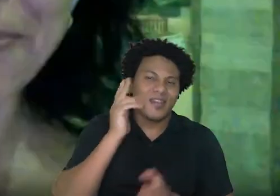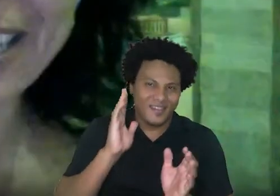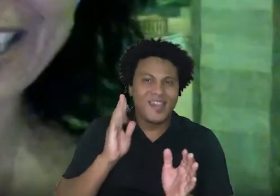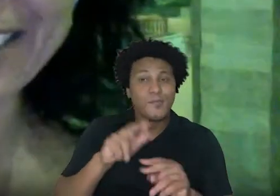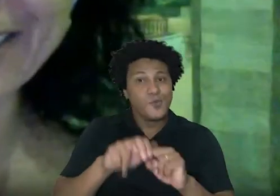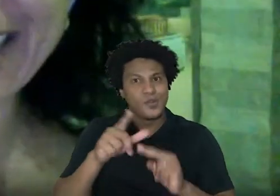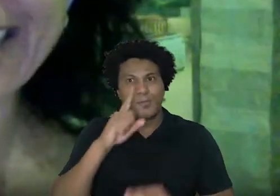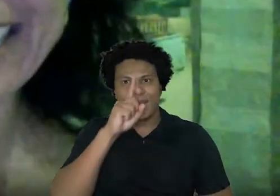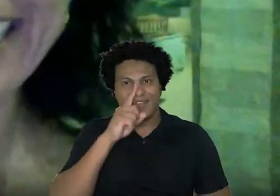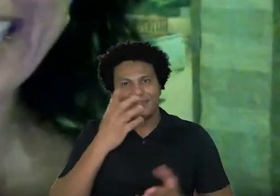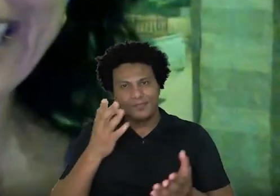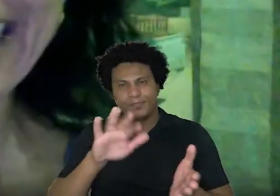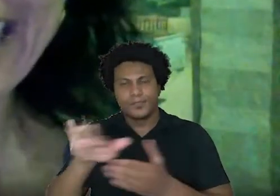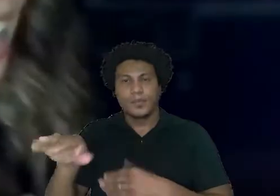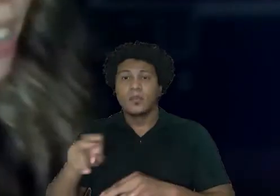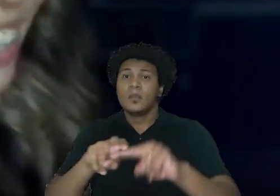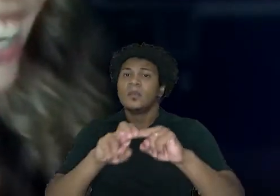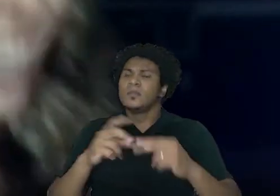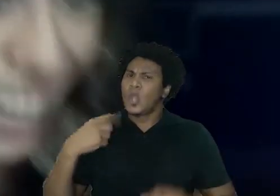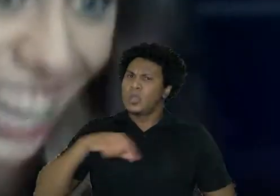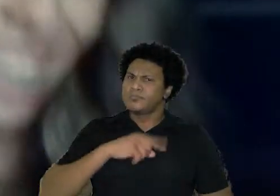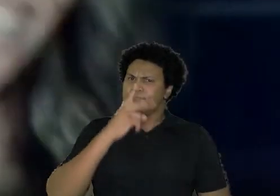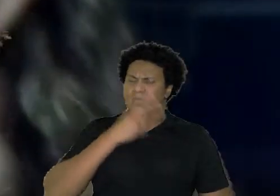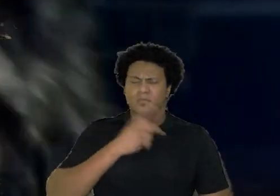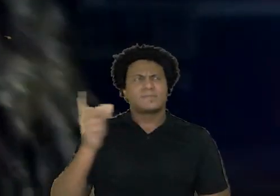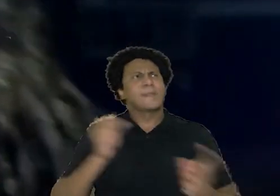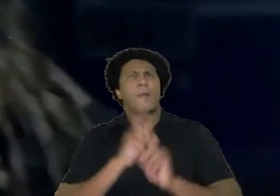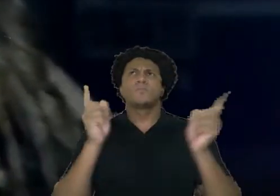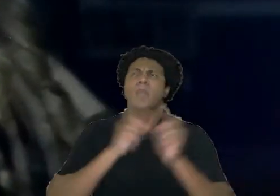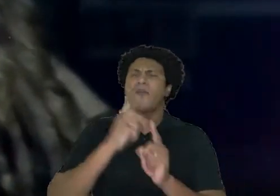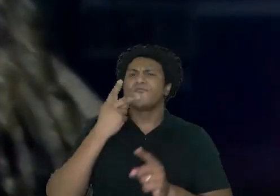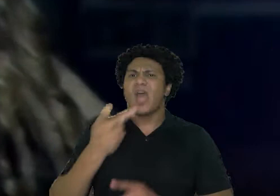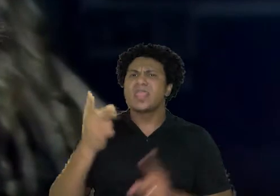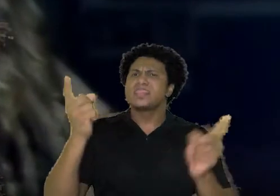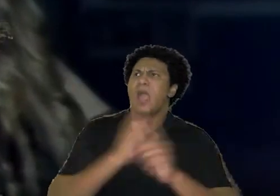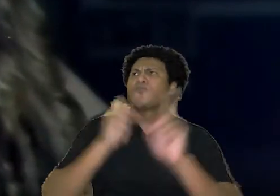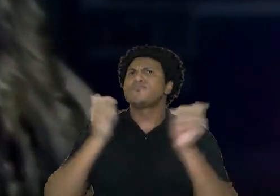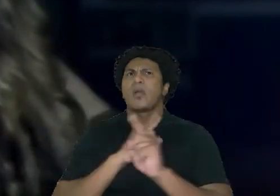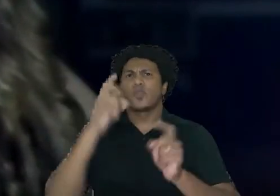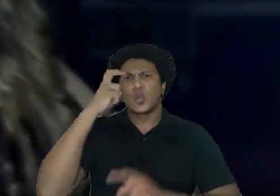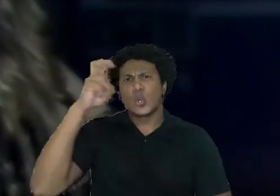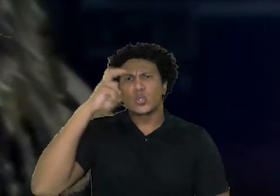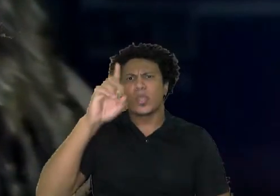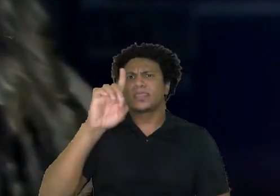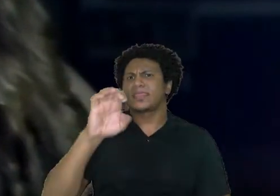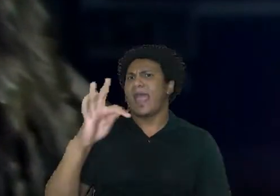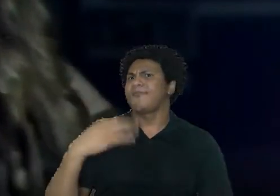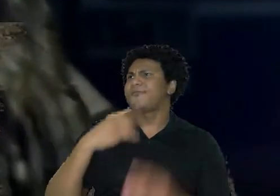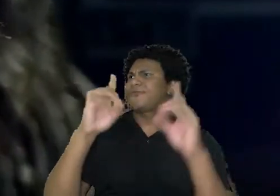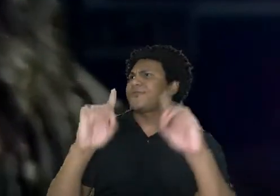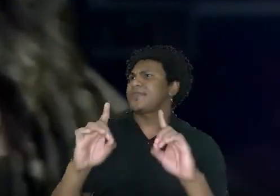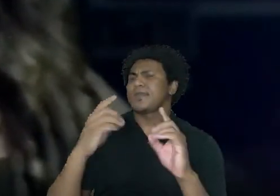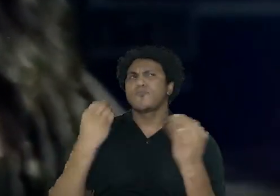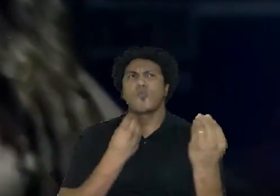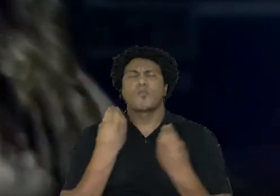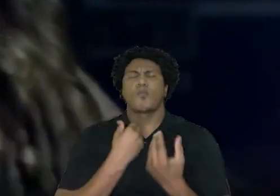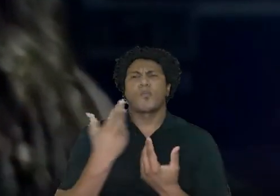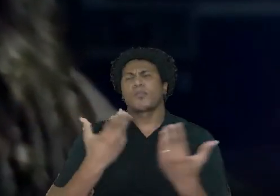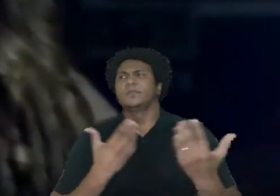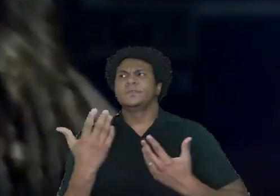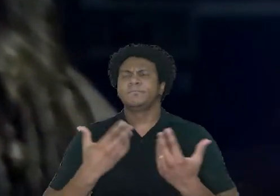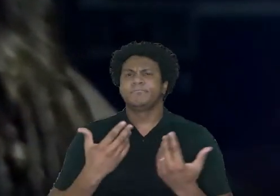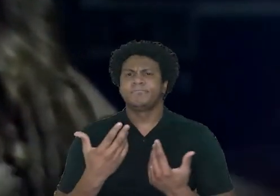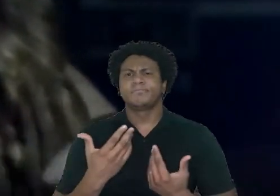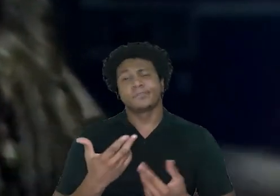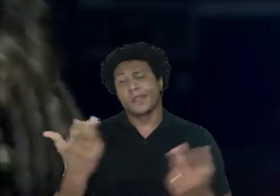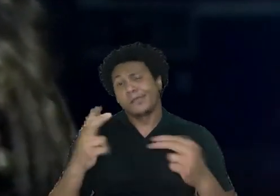um perigo, né? Total. E aí eu fico pensando, por que que a gente vai ficar negando